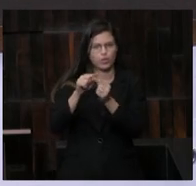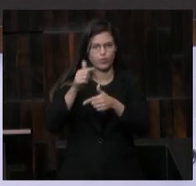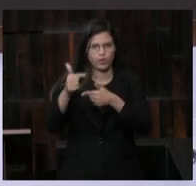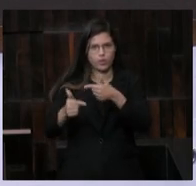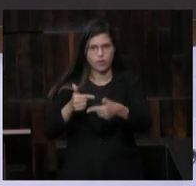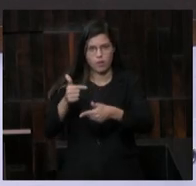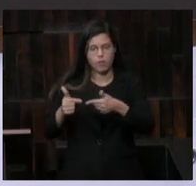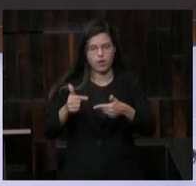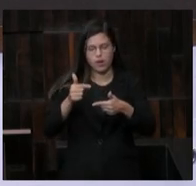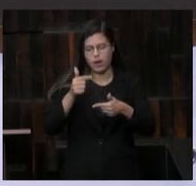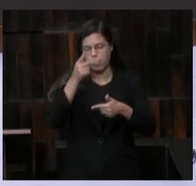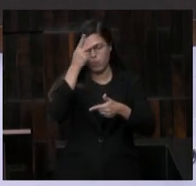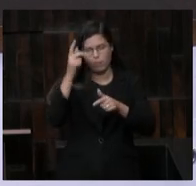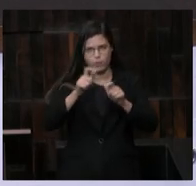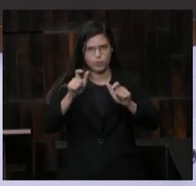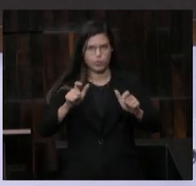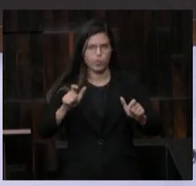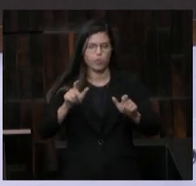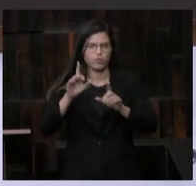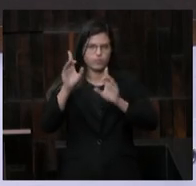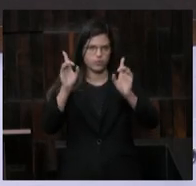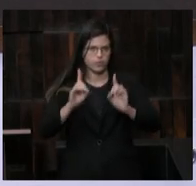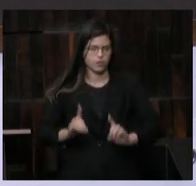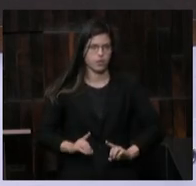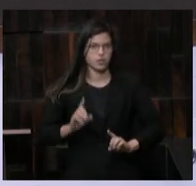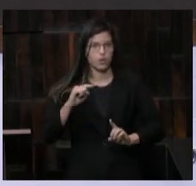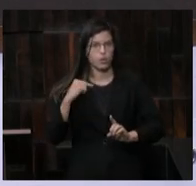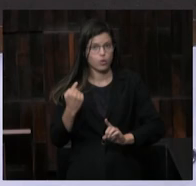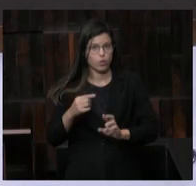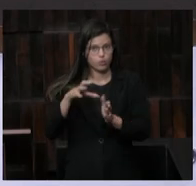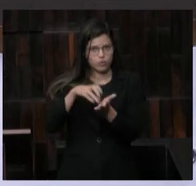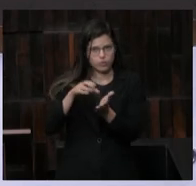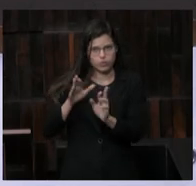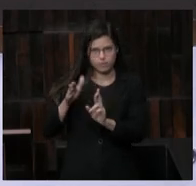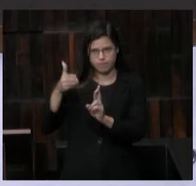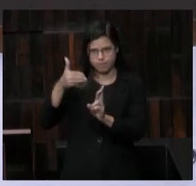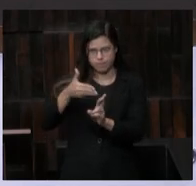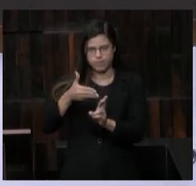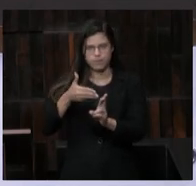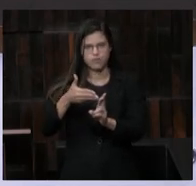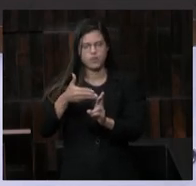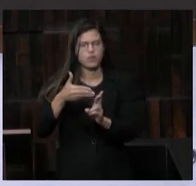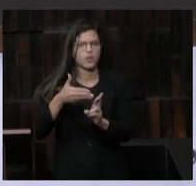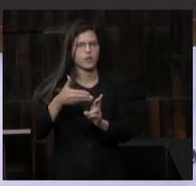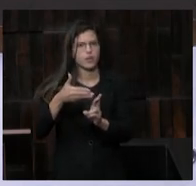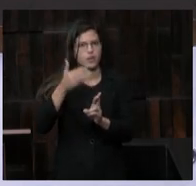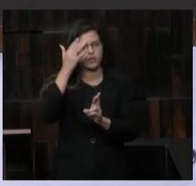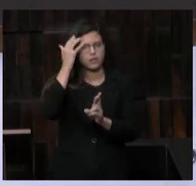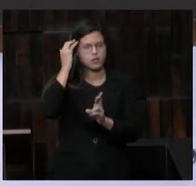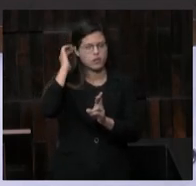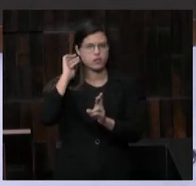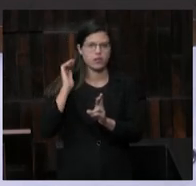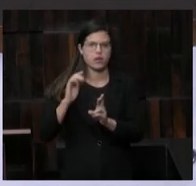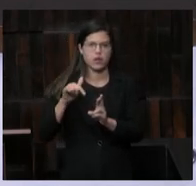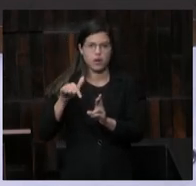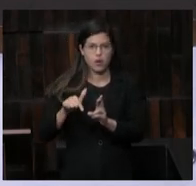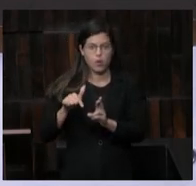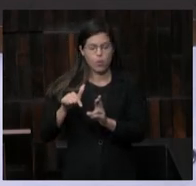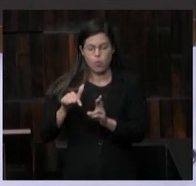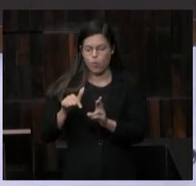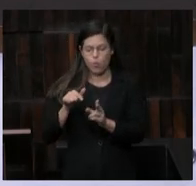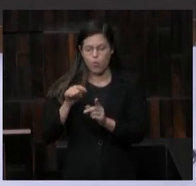com deficiência. Nós, do Centro de Referência, estamos envolvendo o público com